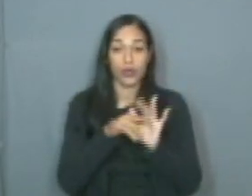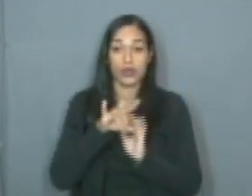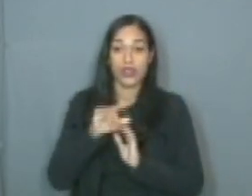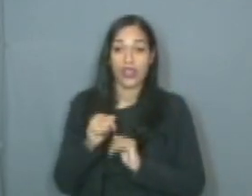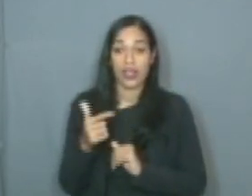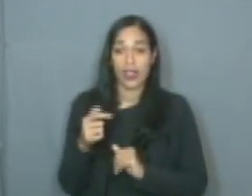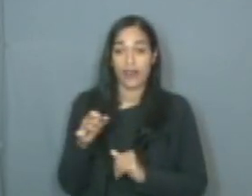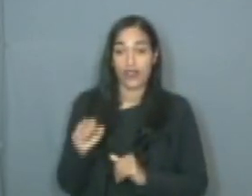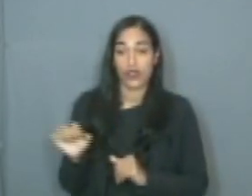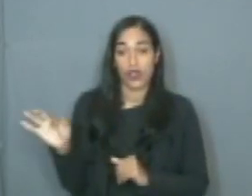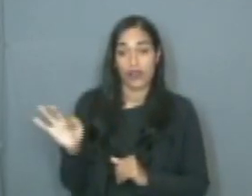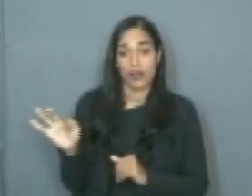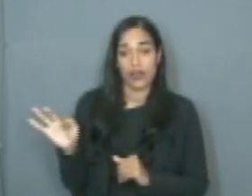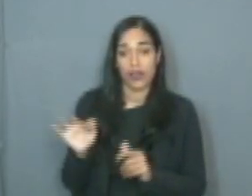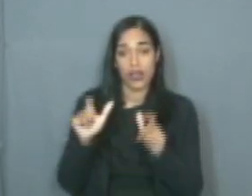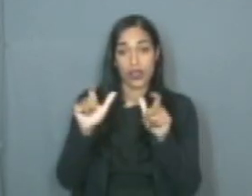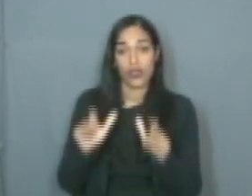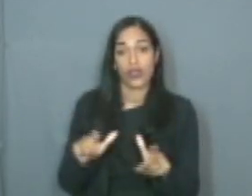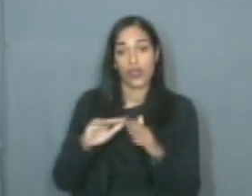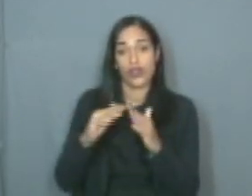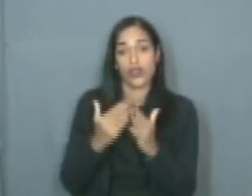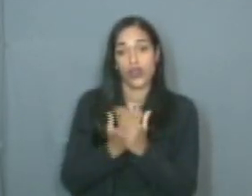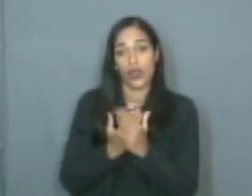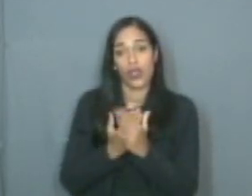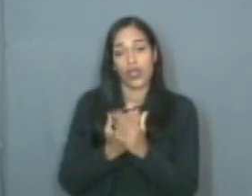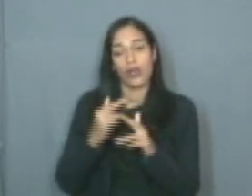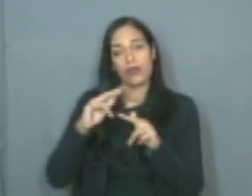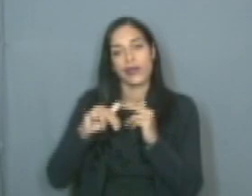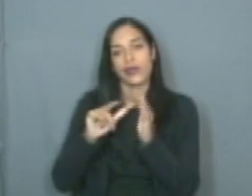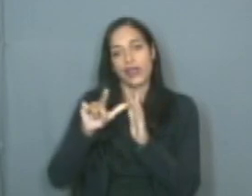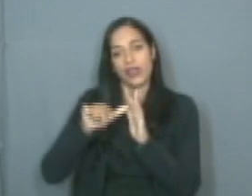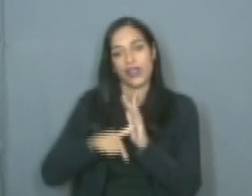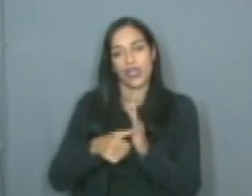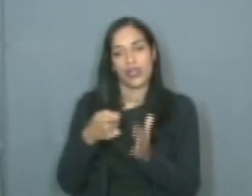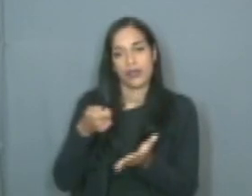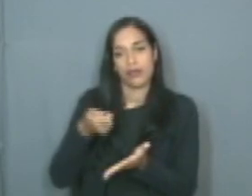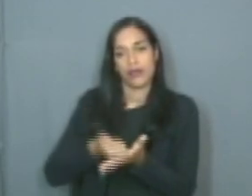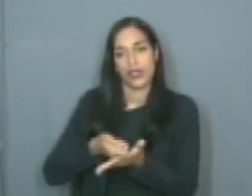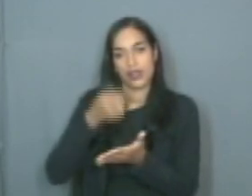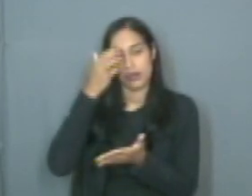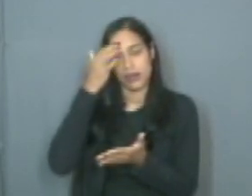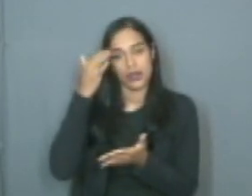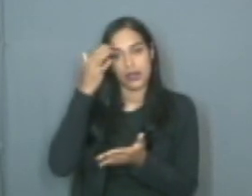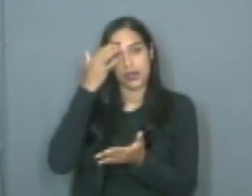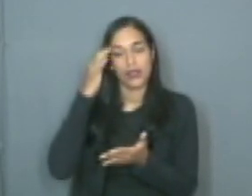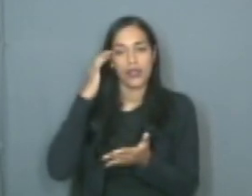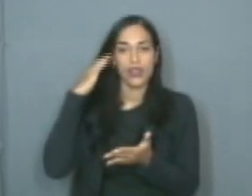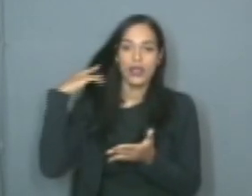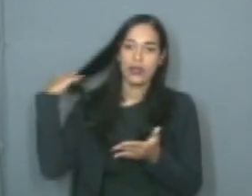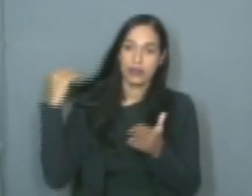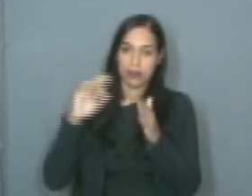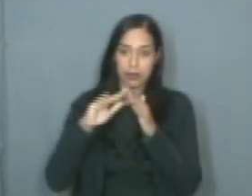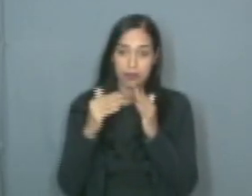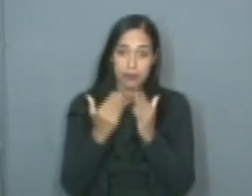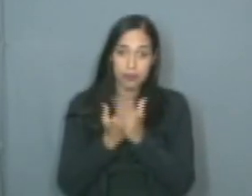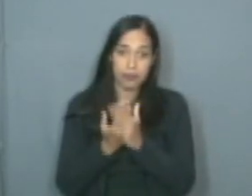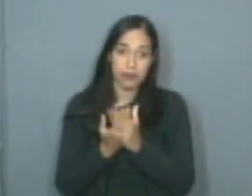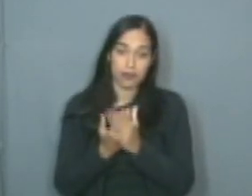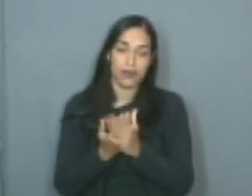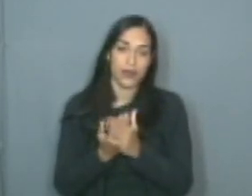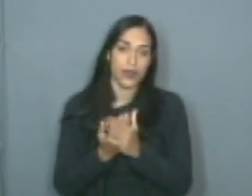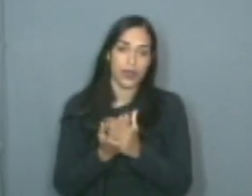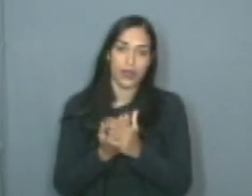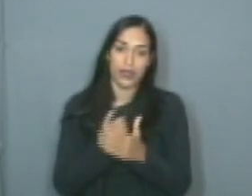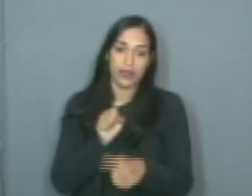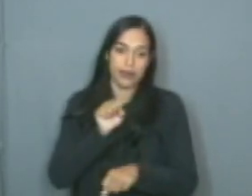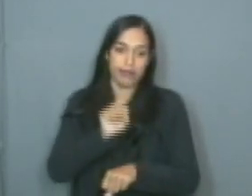de energia elétrica numa unidade de ensino devido ao atraso do pagamento e o colégio estava com as atividades paralisadas. Então,